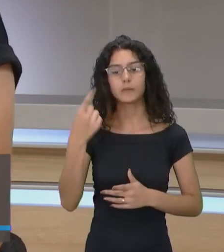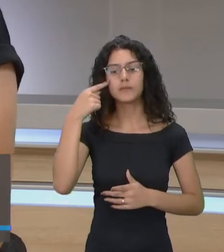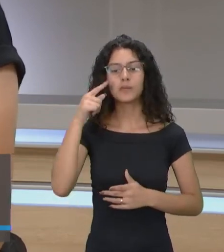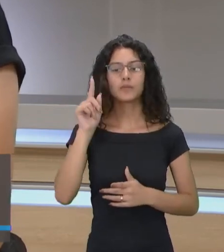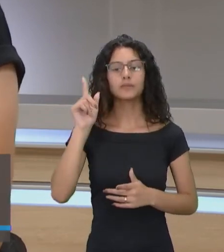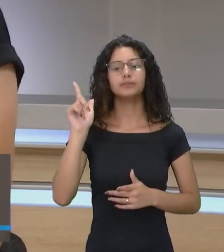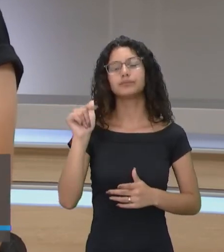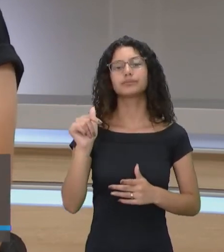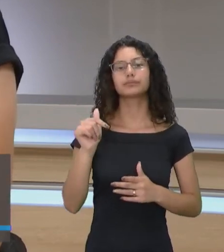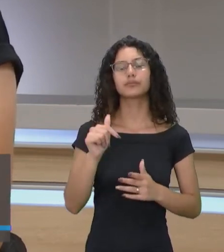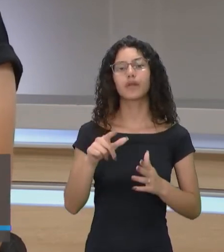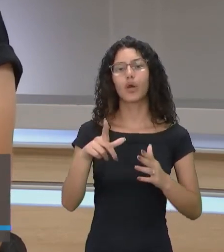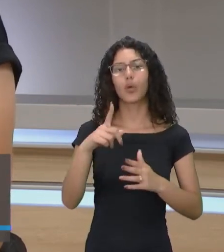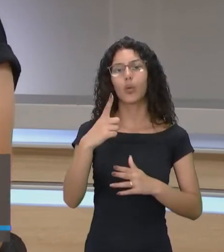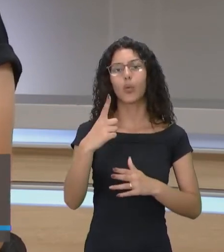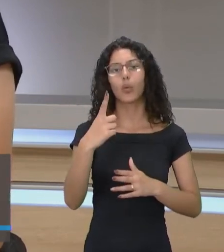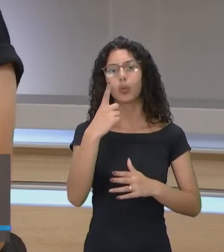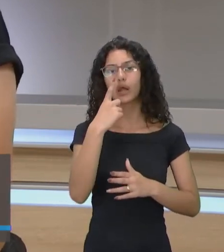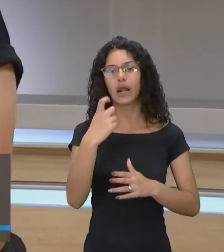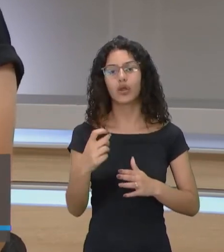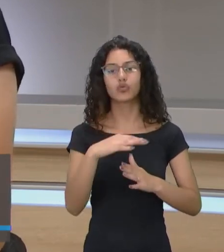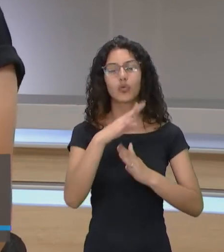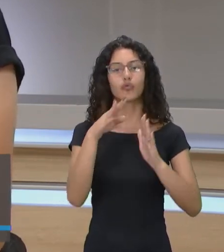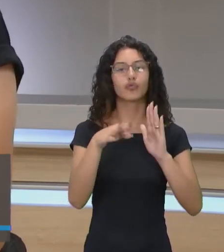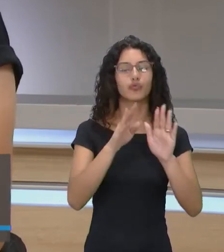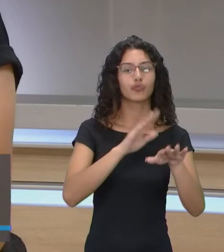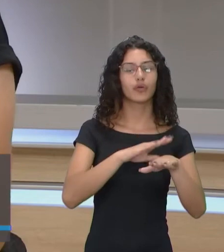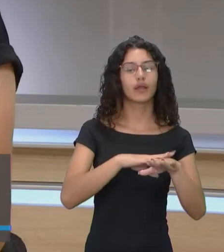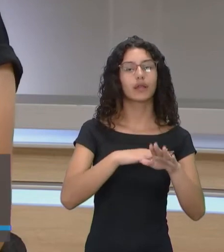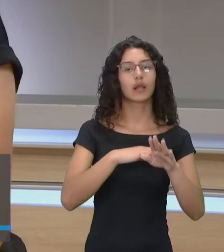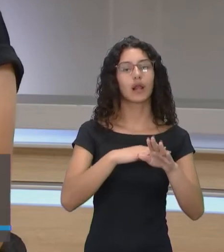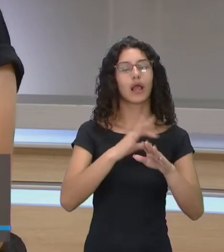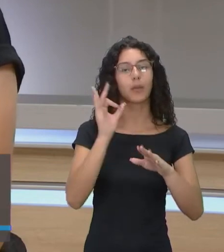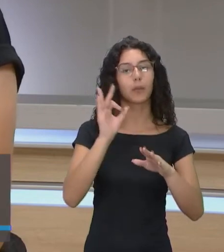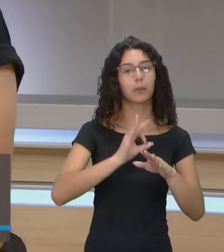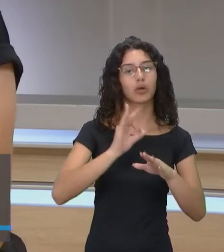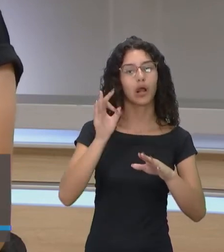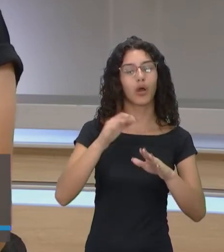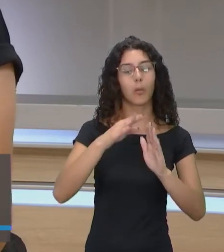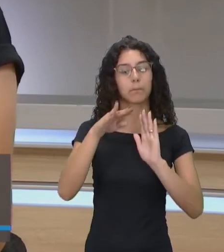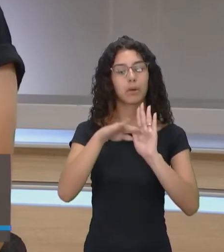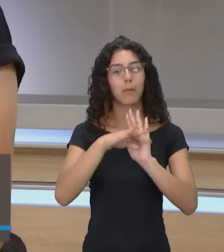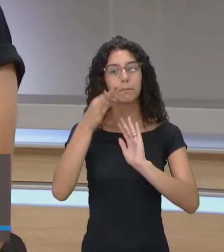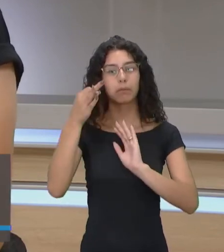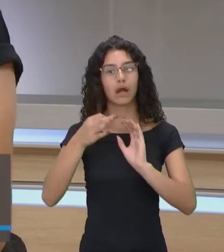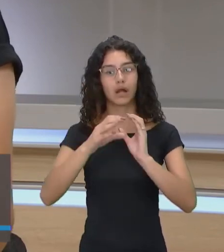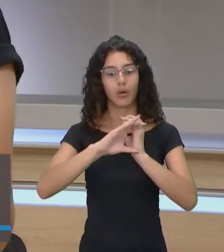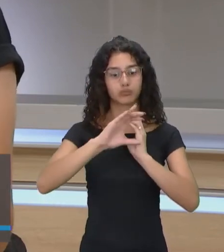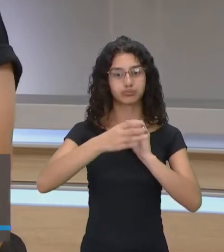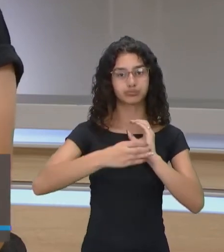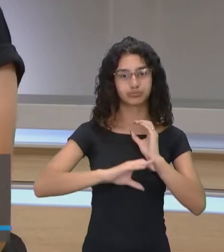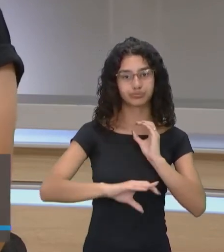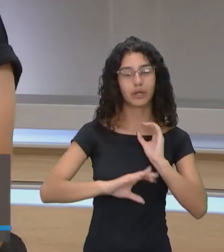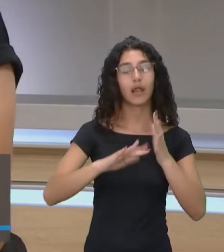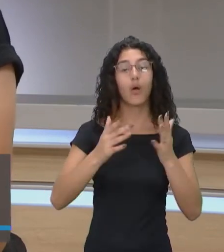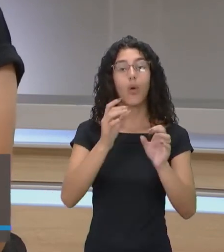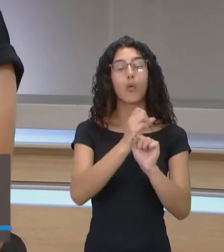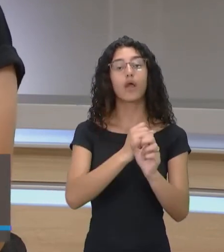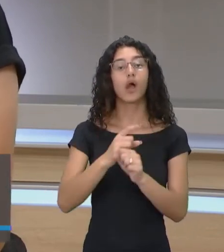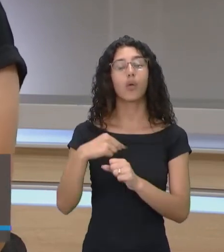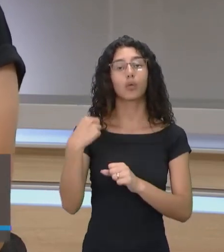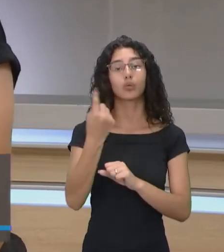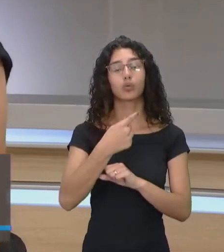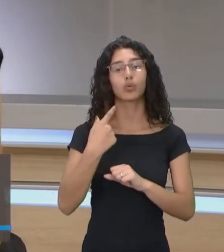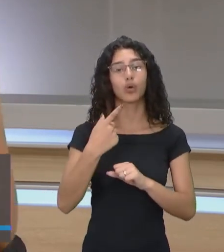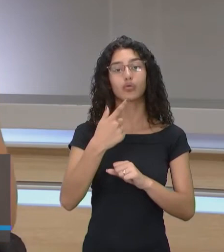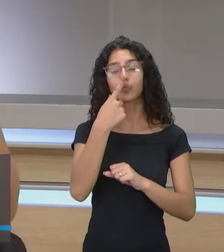é que a taxação do lixo ela seja feita proporcional à taxa de esgoto. Né? Então, o cálculo do nosso